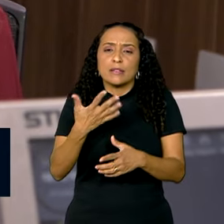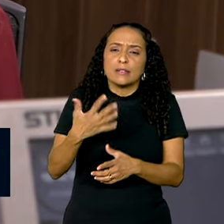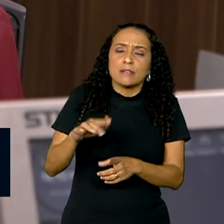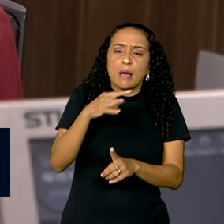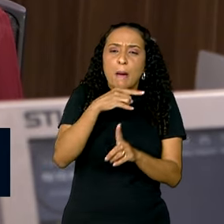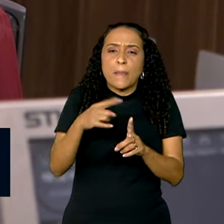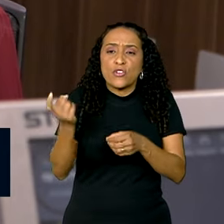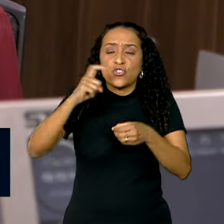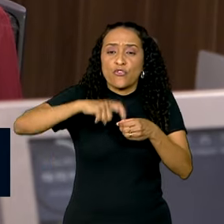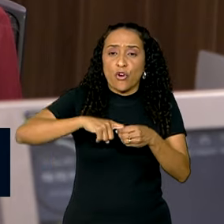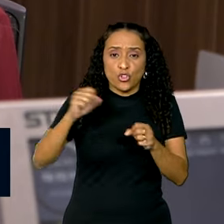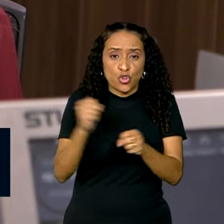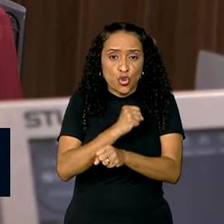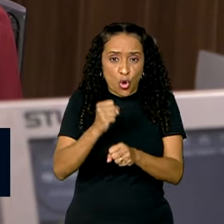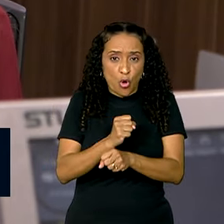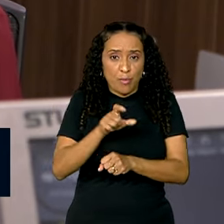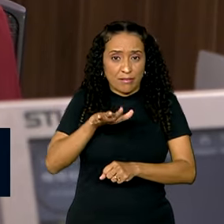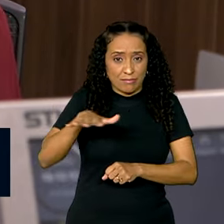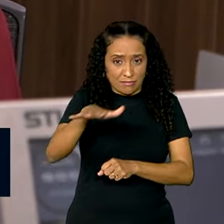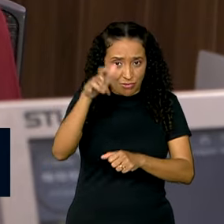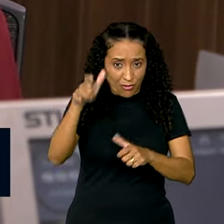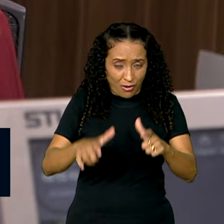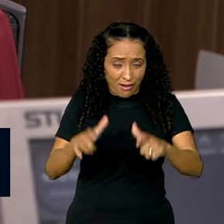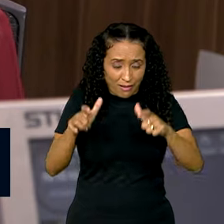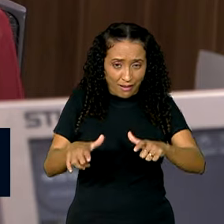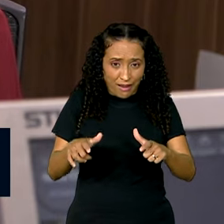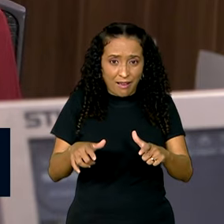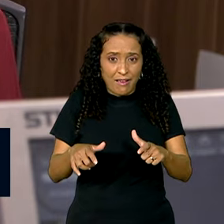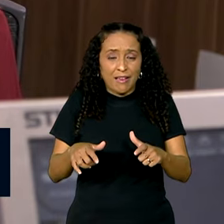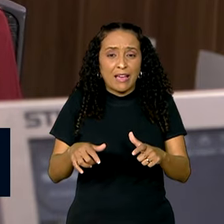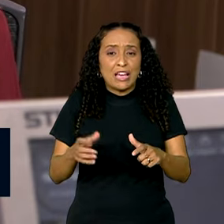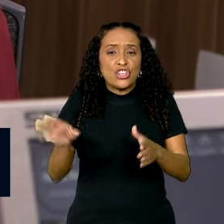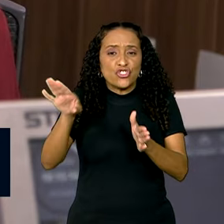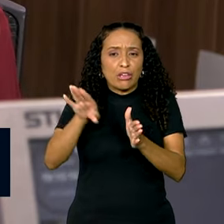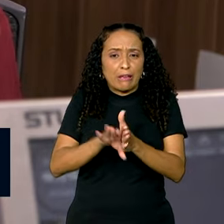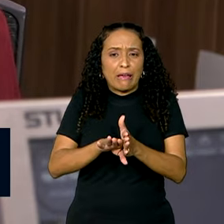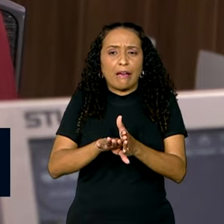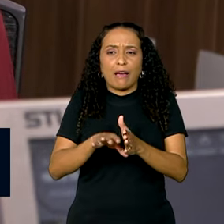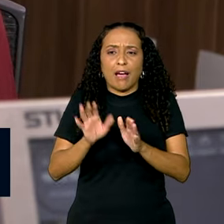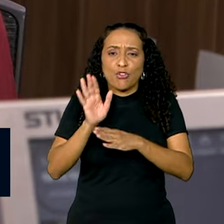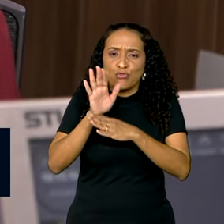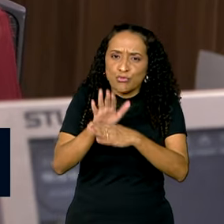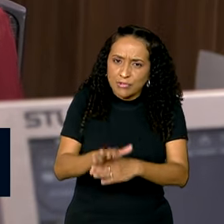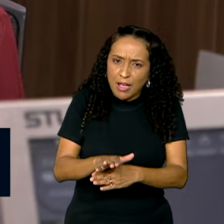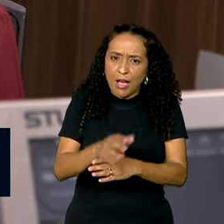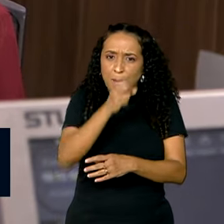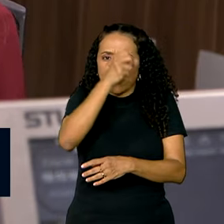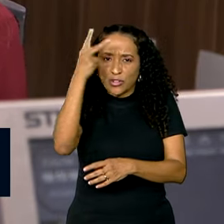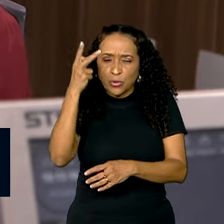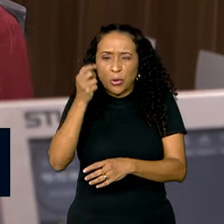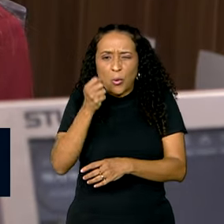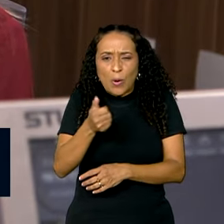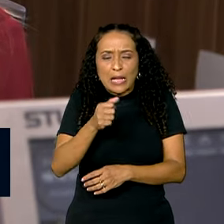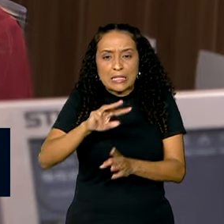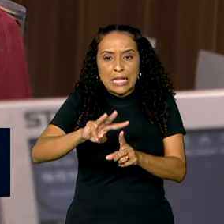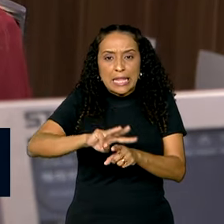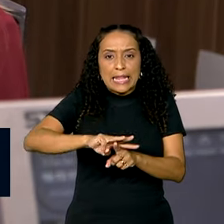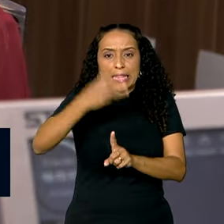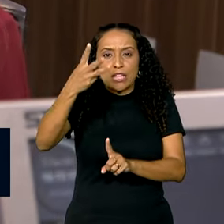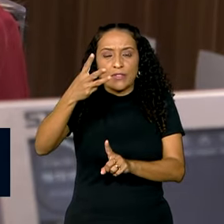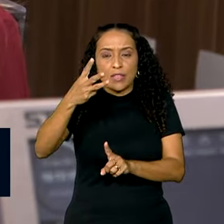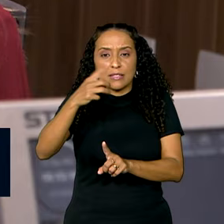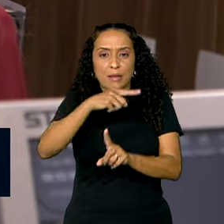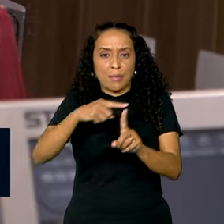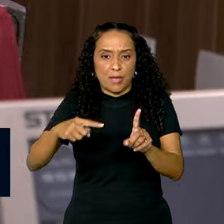do de retomada de obras do Marajó com essa coisa do do fn1 chegar lá pegar na mão ajudar a prefeitura quase o triplo da Média